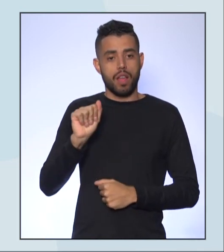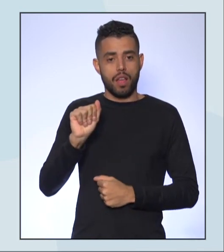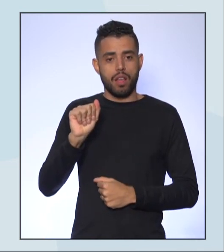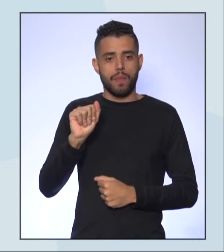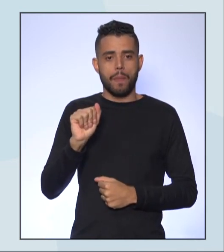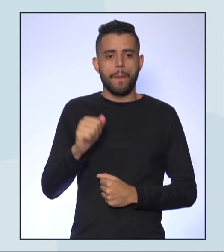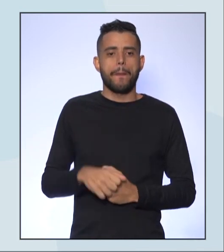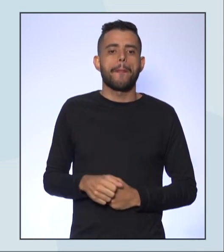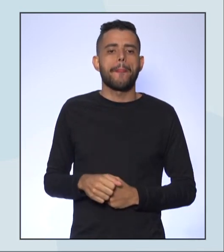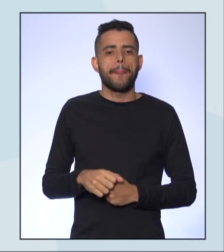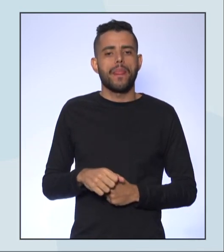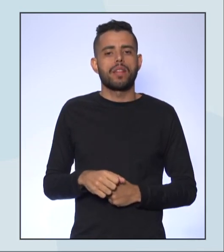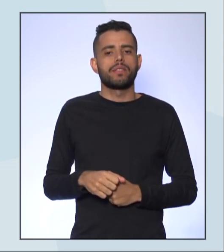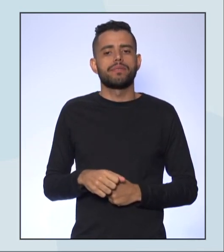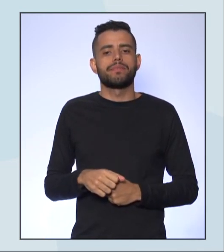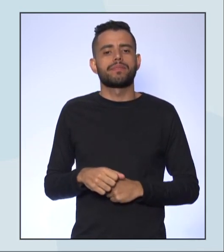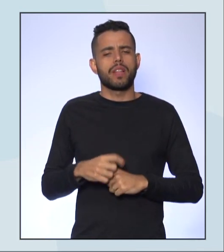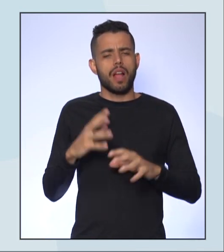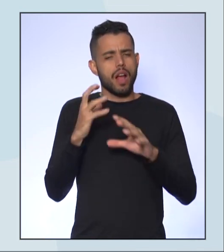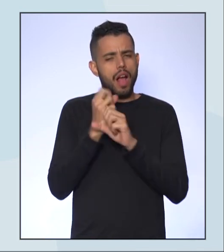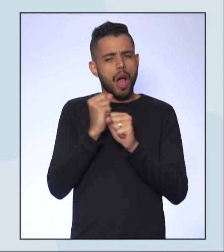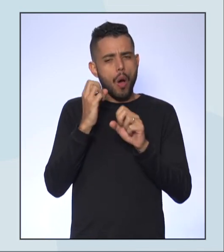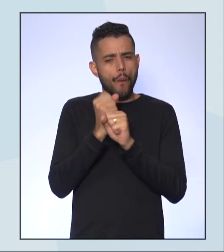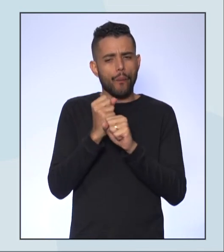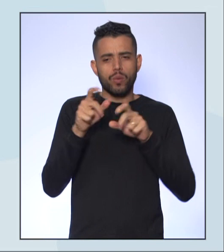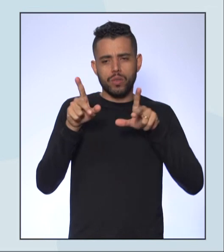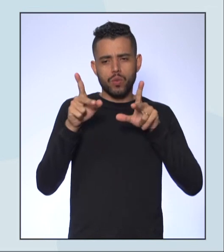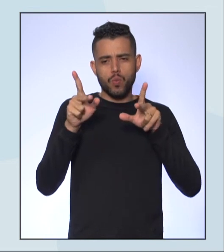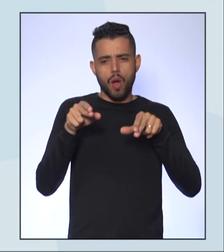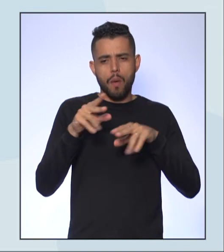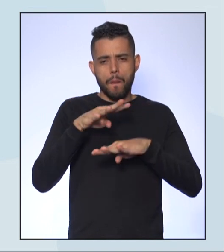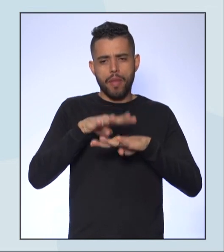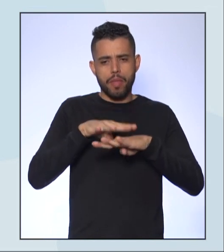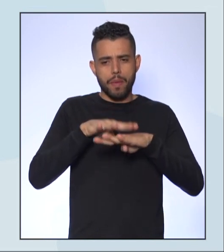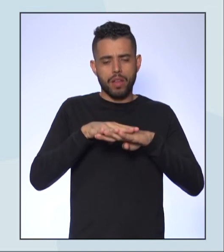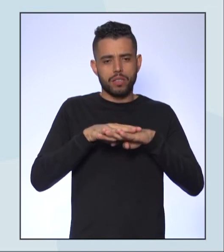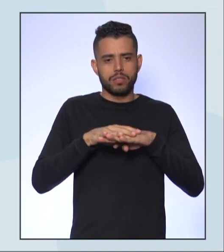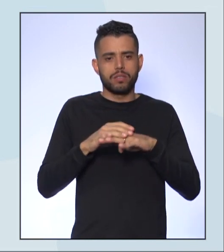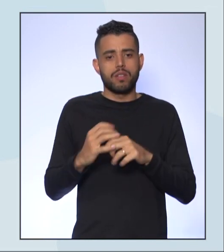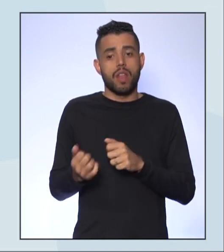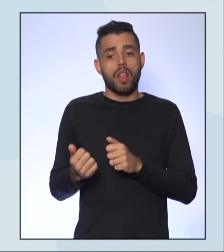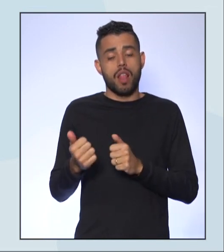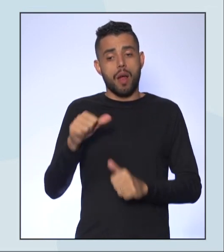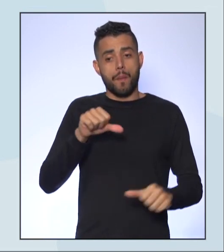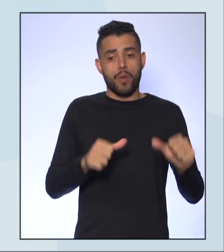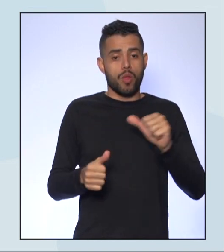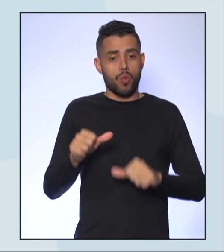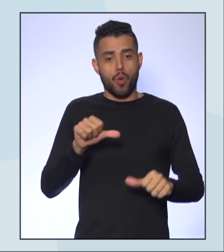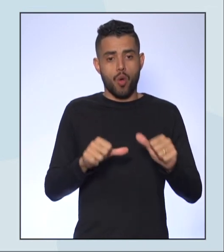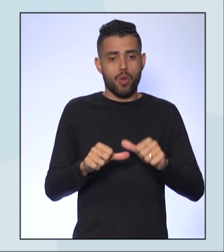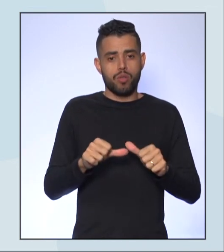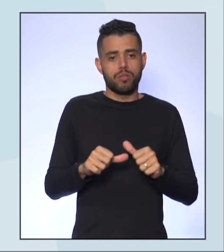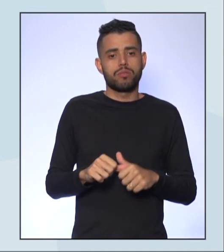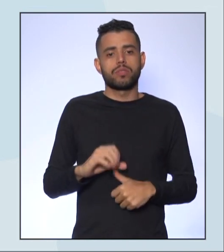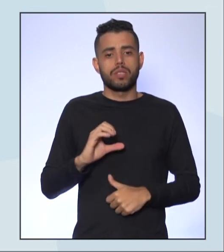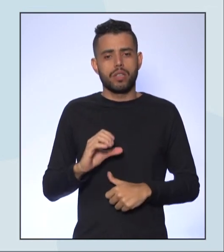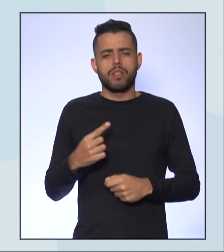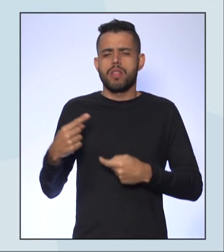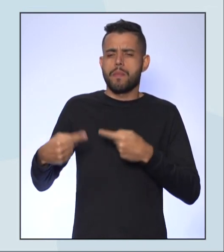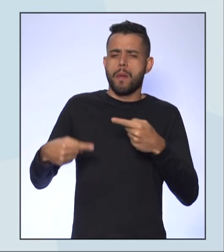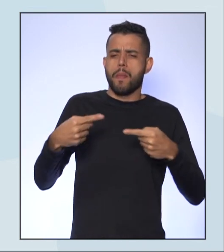meio de cálculos, como na matemática, em laboratório, em situações de debate,